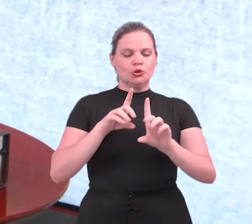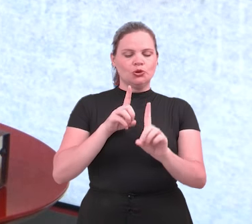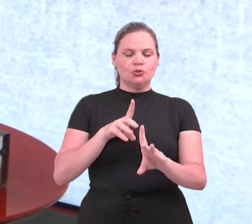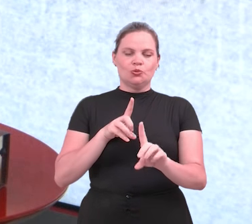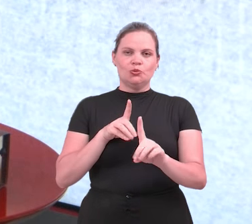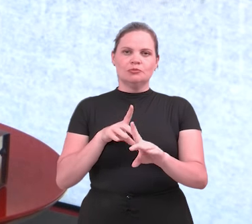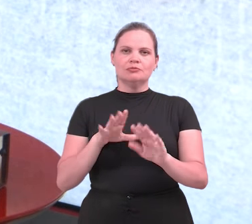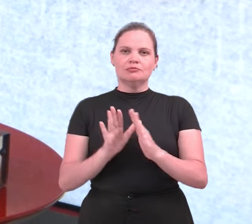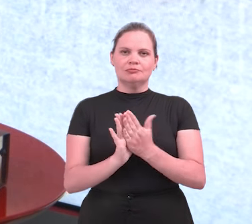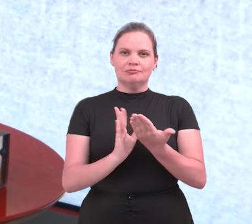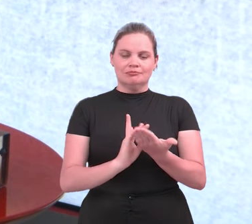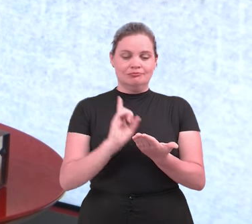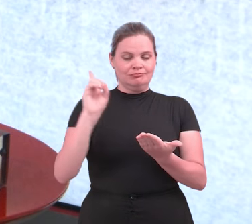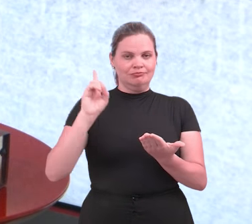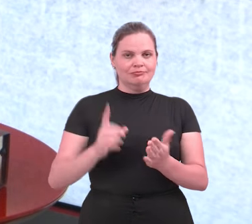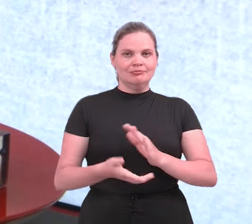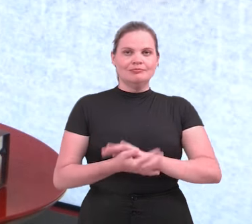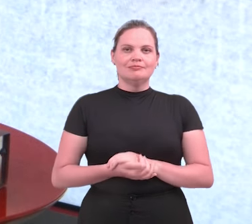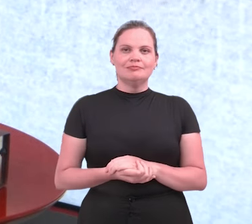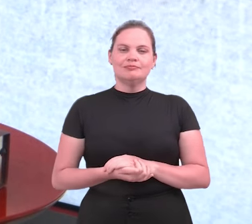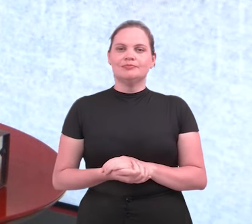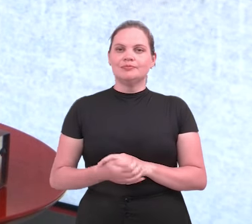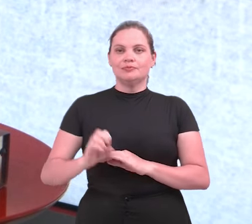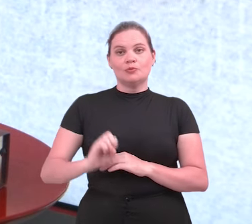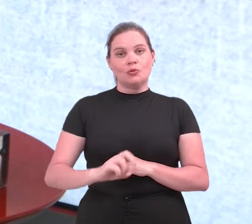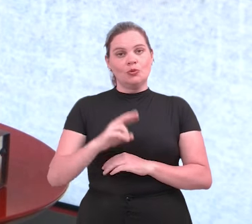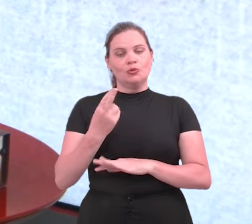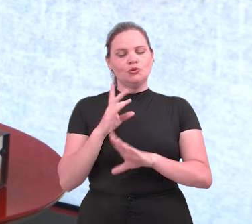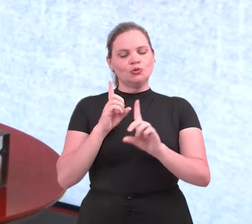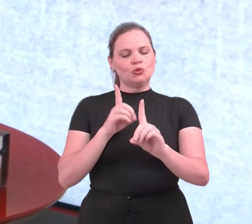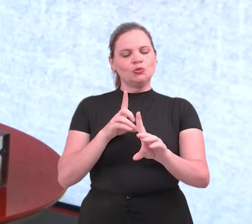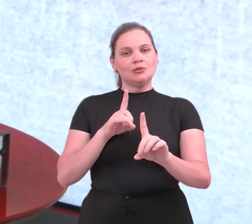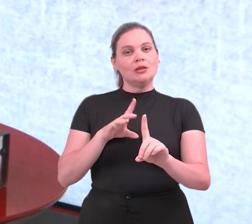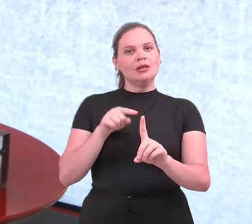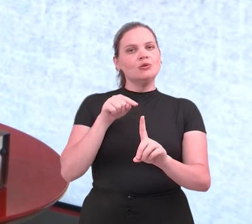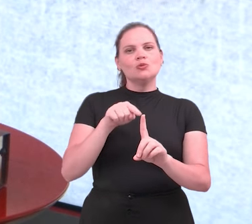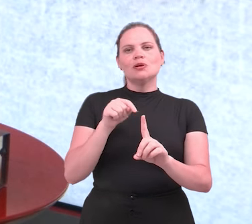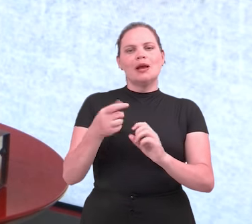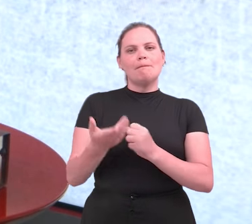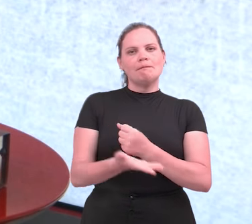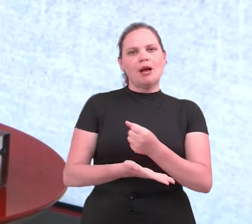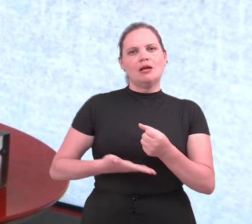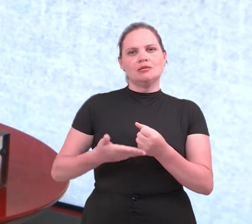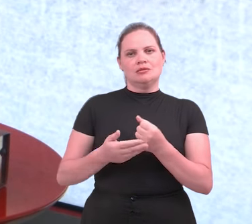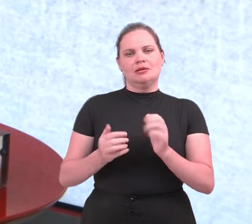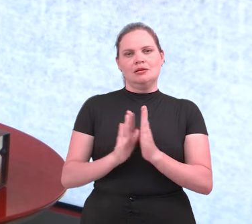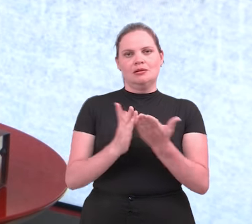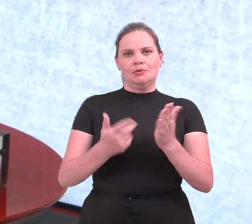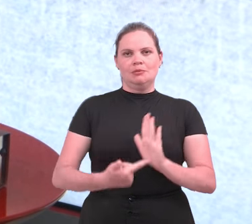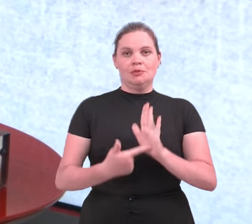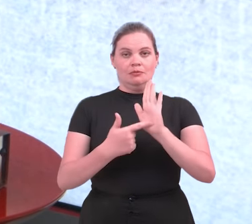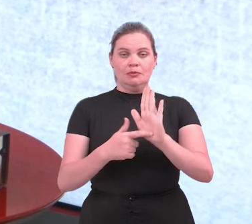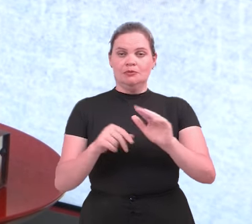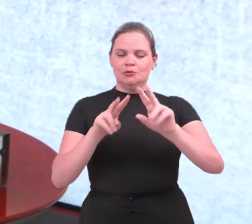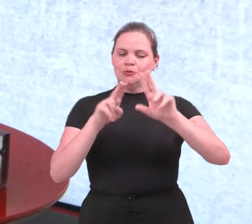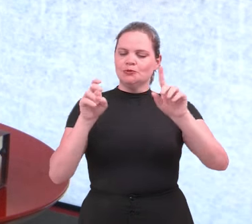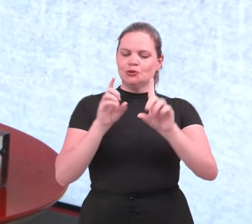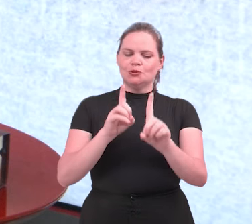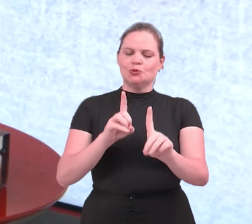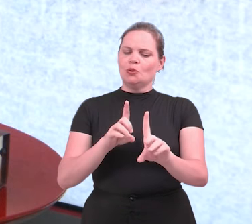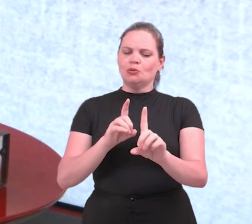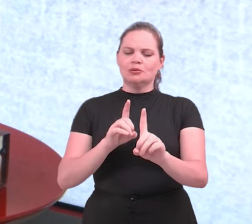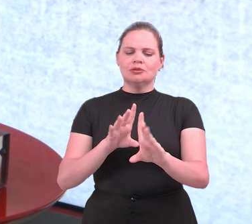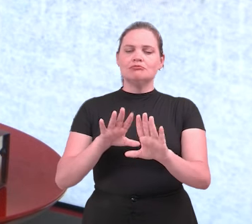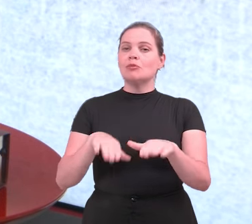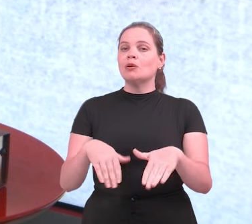programa relacionado às doutrinas bíblicas ou doutrinas básicas da Bíblia. E quando nós falamos em doutrinas, estamos